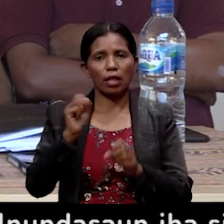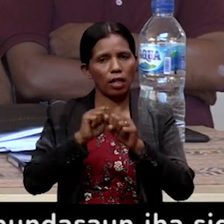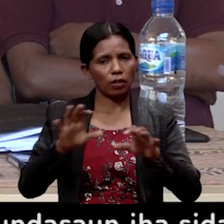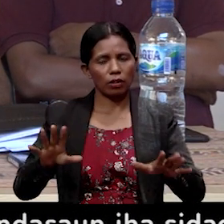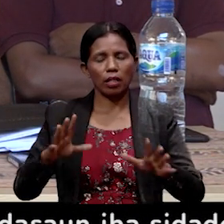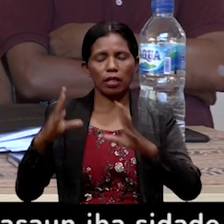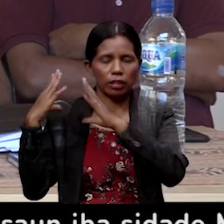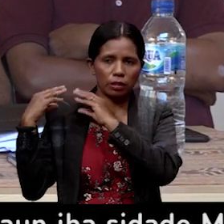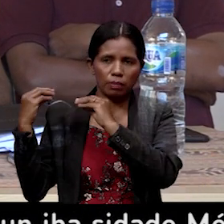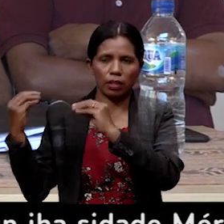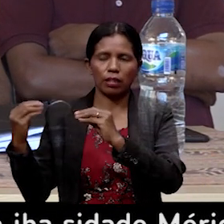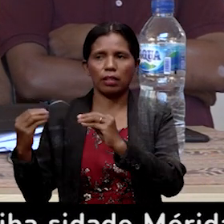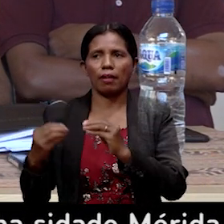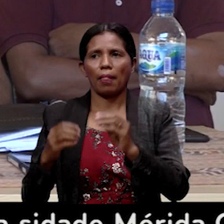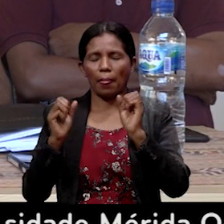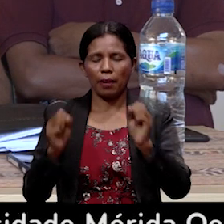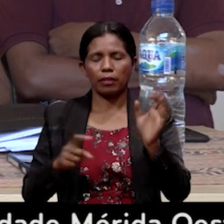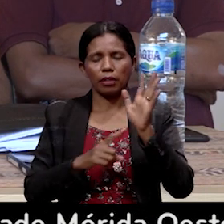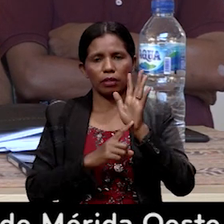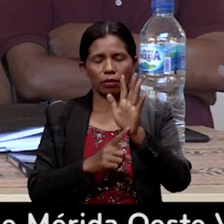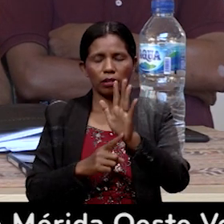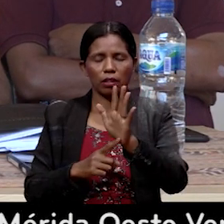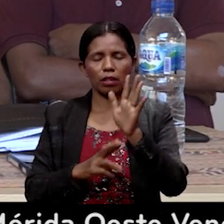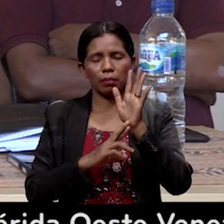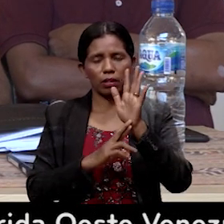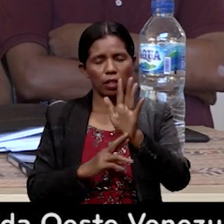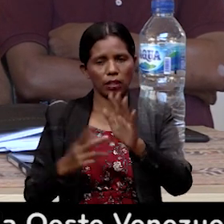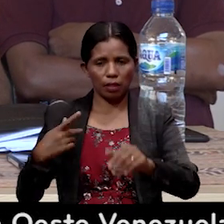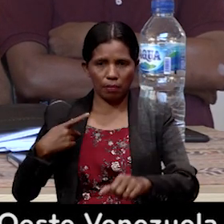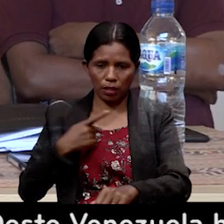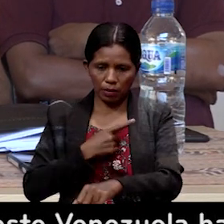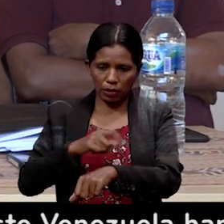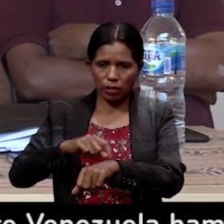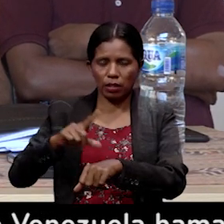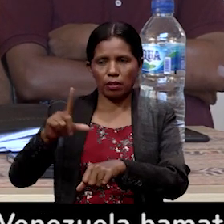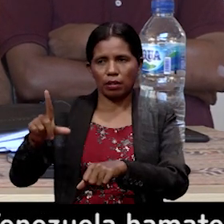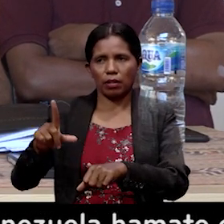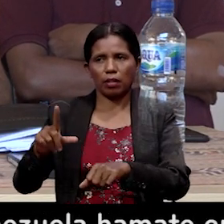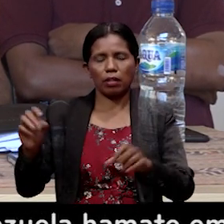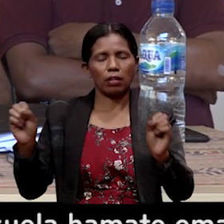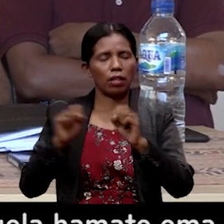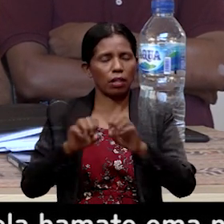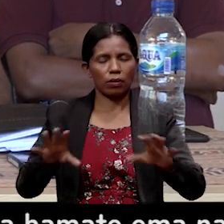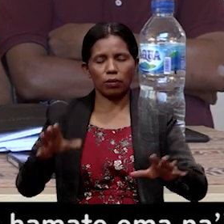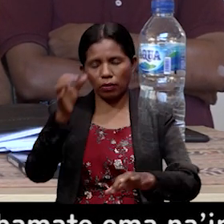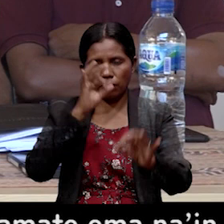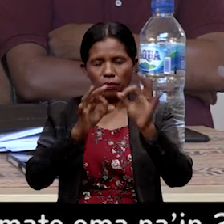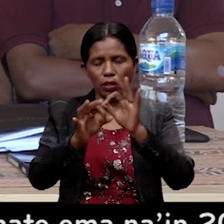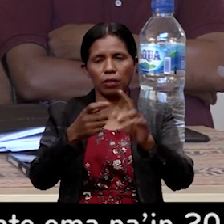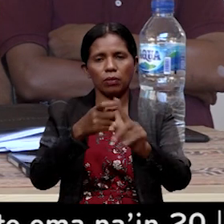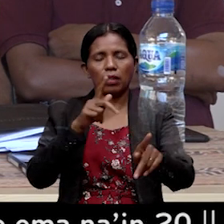para o Partido Sira Nebe, nini representante e Parlamento Nacional, lá quando na FIAR, russi nini militante